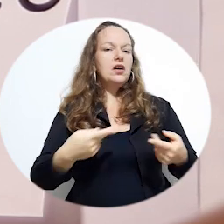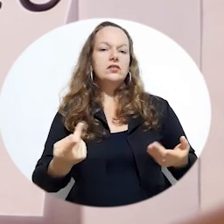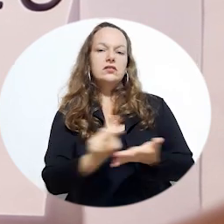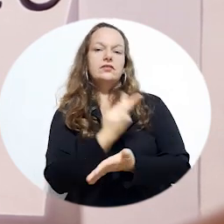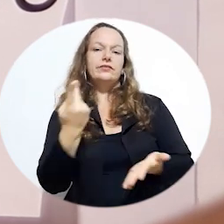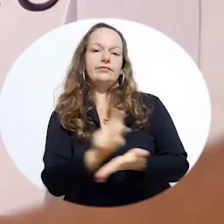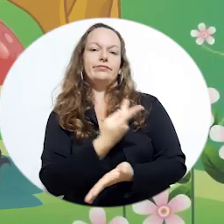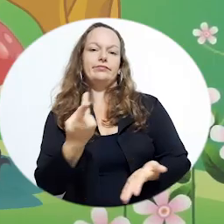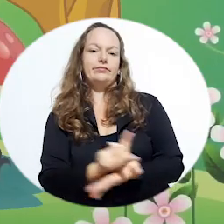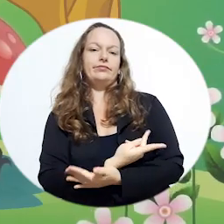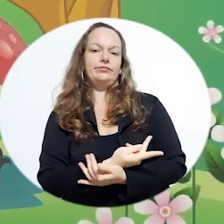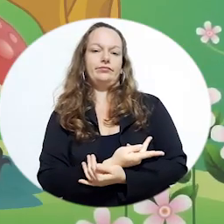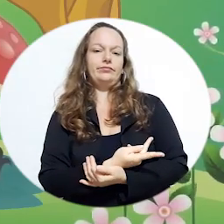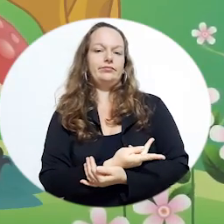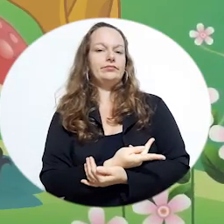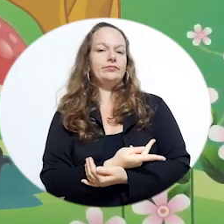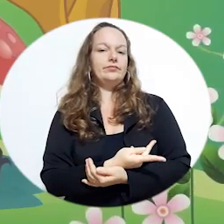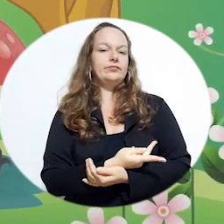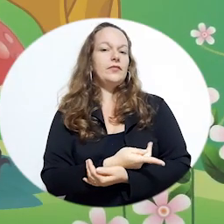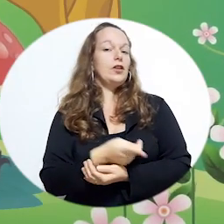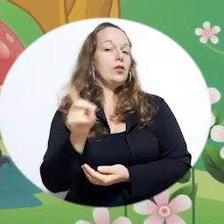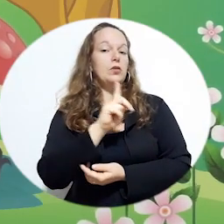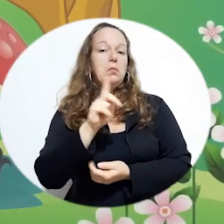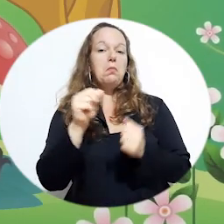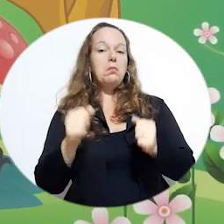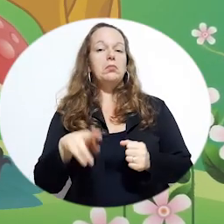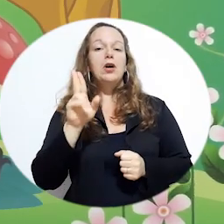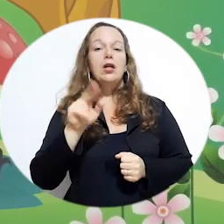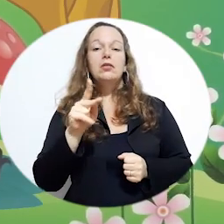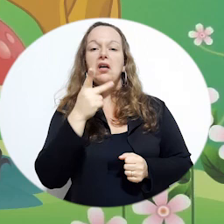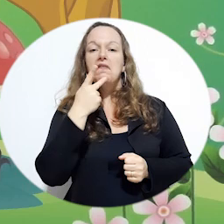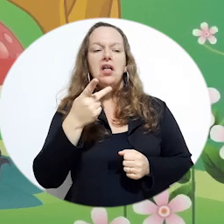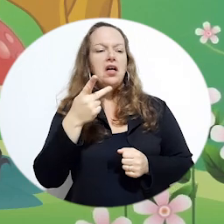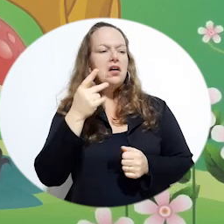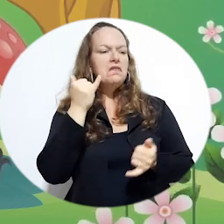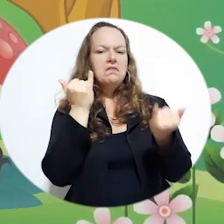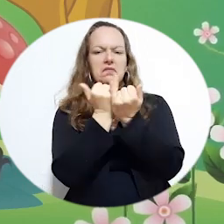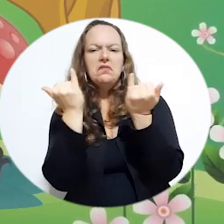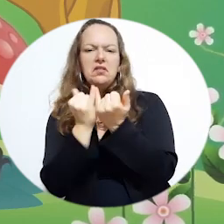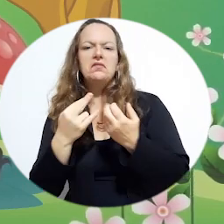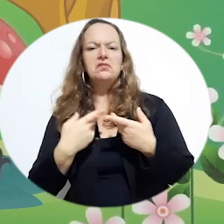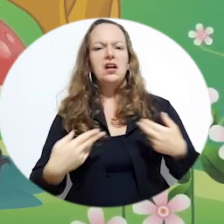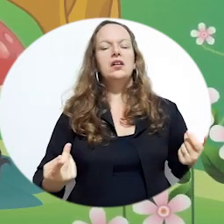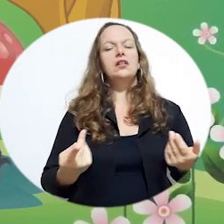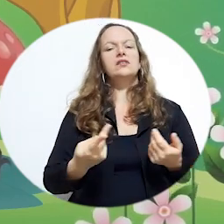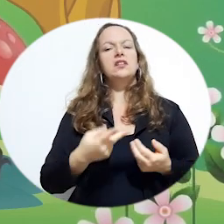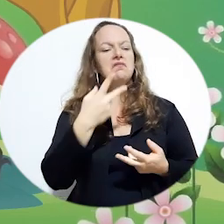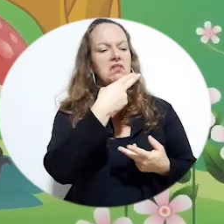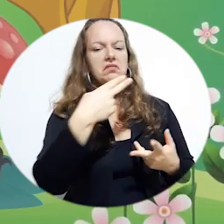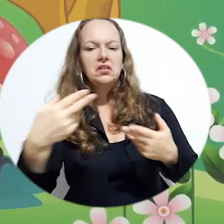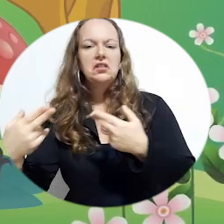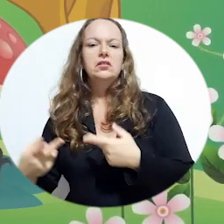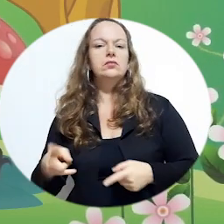o teu próximo. Esse é muito bom. O que significa, Tia Rai? Nós não podemos falar mal